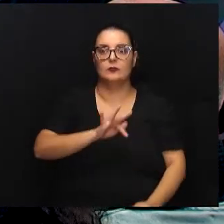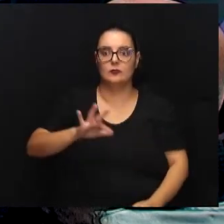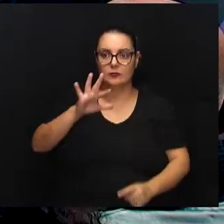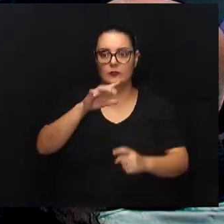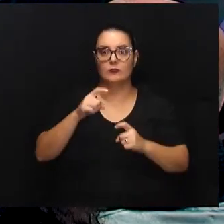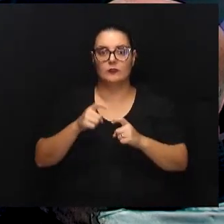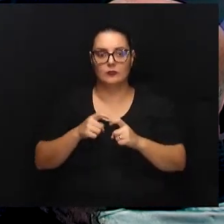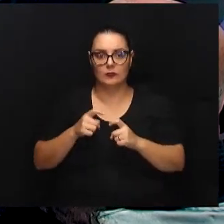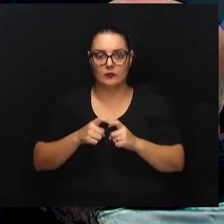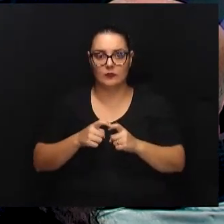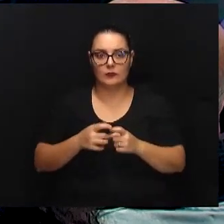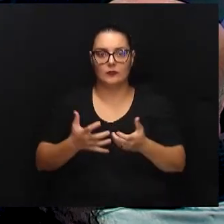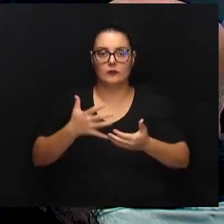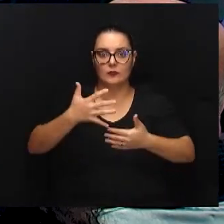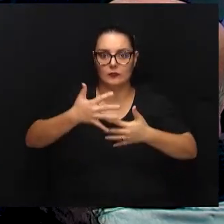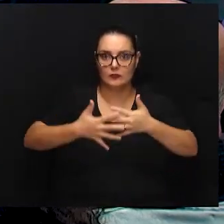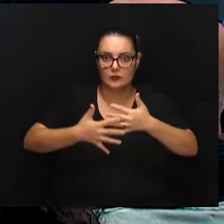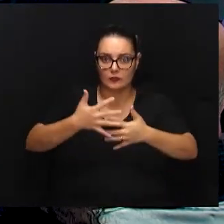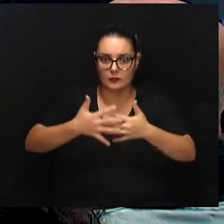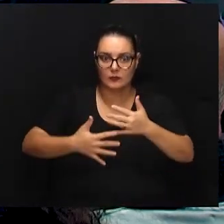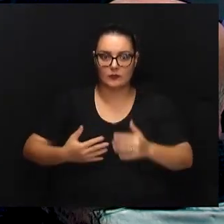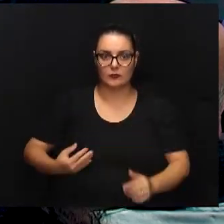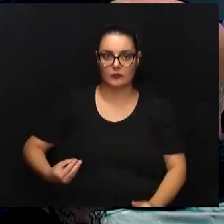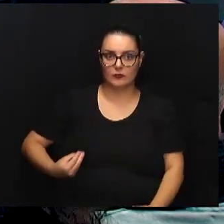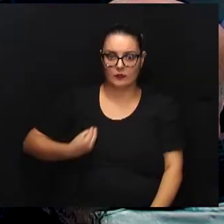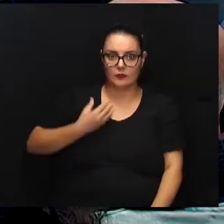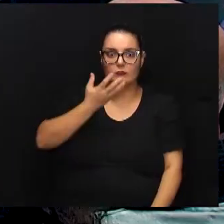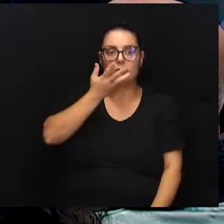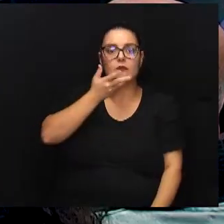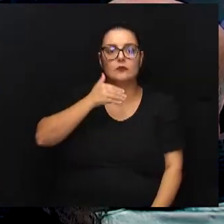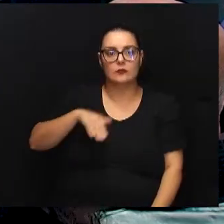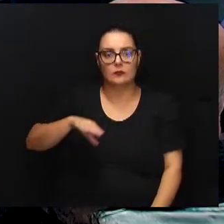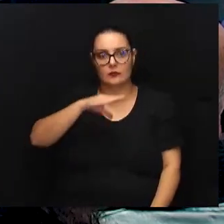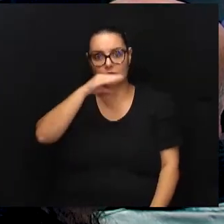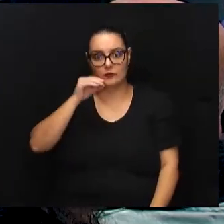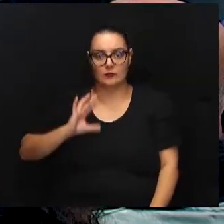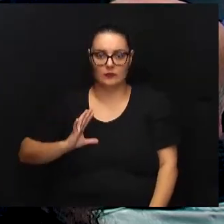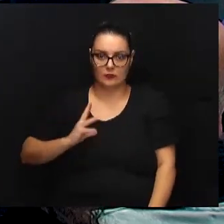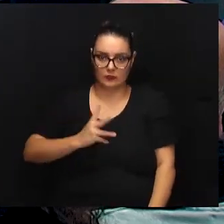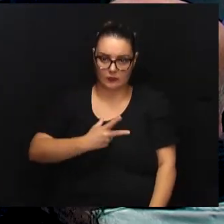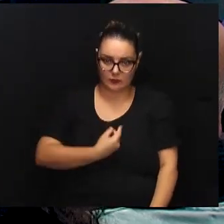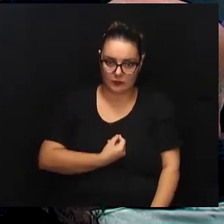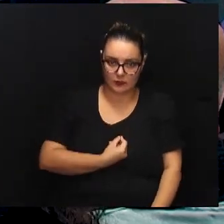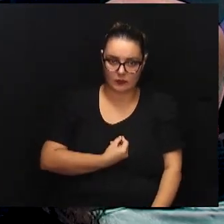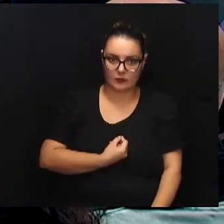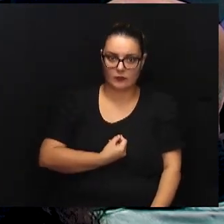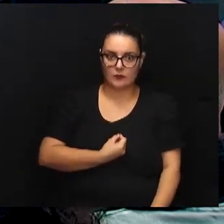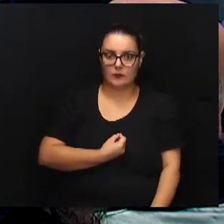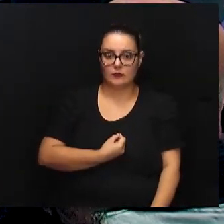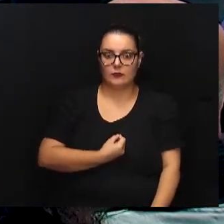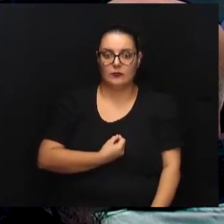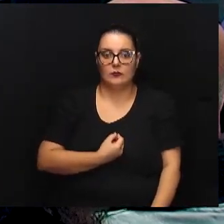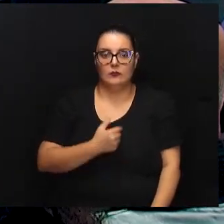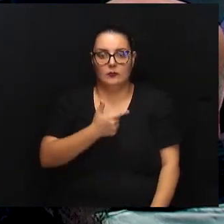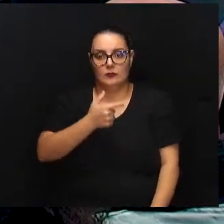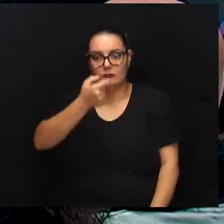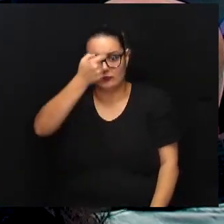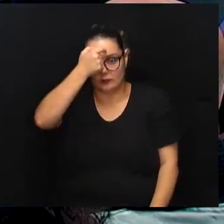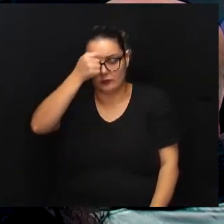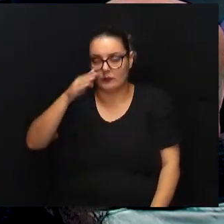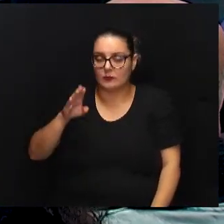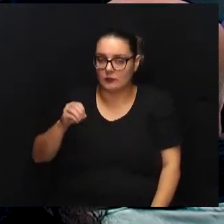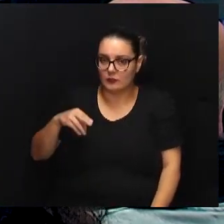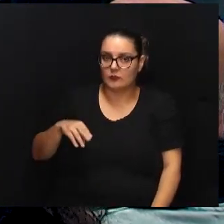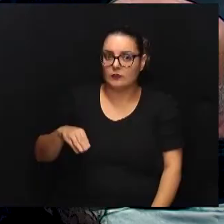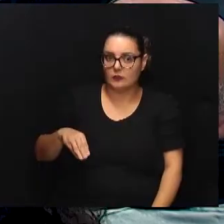O Conselho Federal de Medicina quer impedir a vida de crianças e adolescentes trans. Se a gente tem